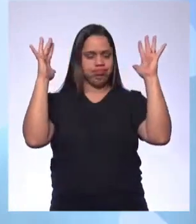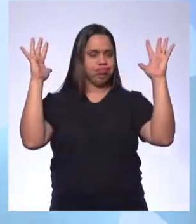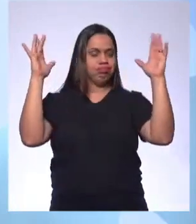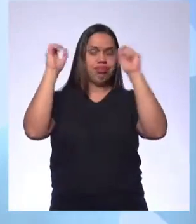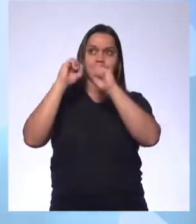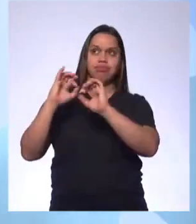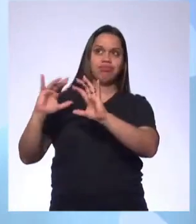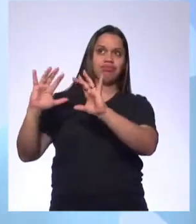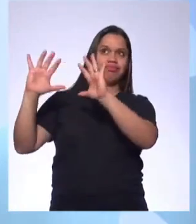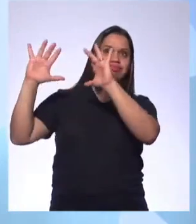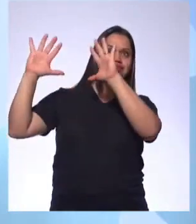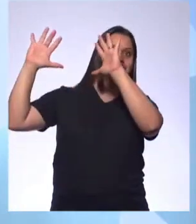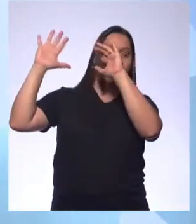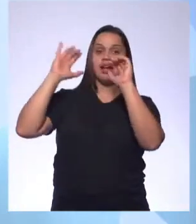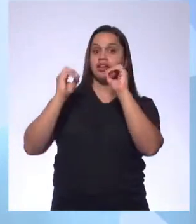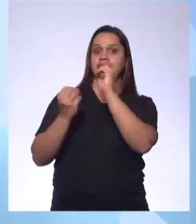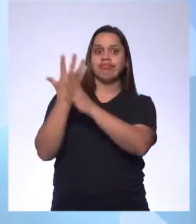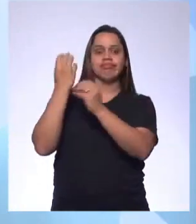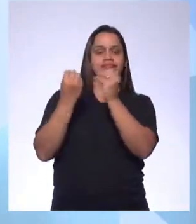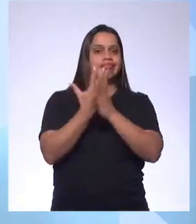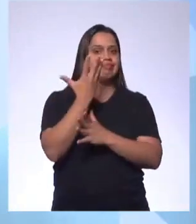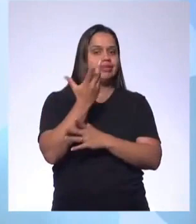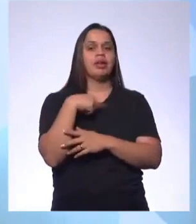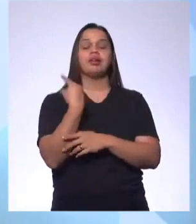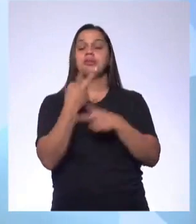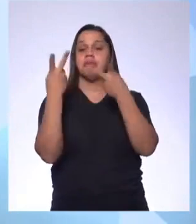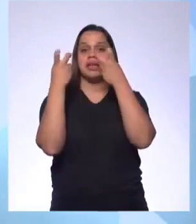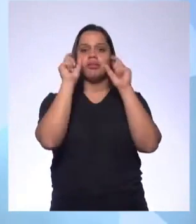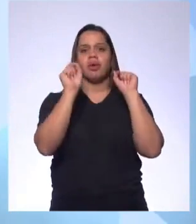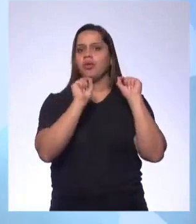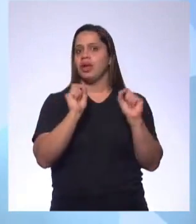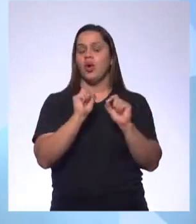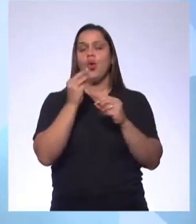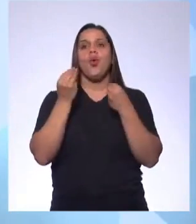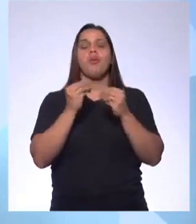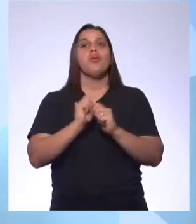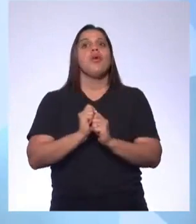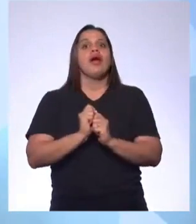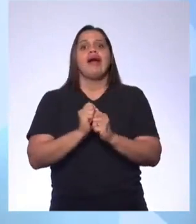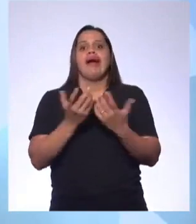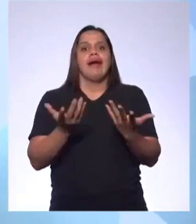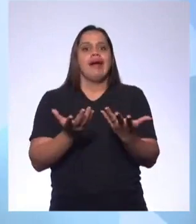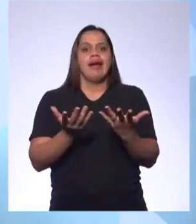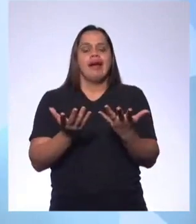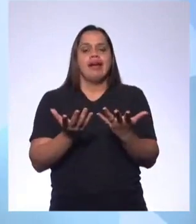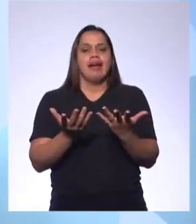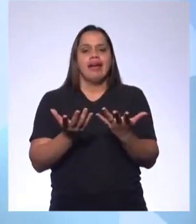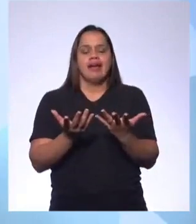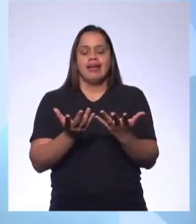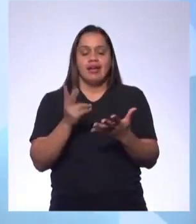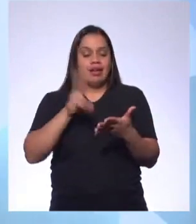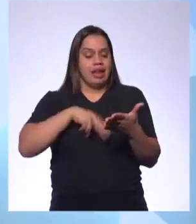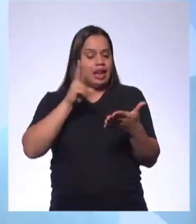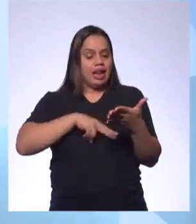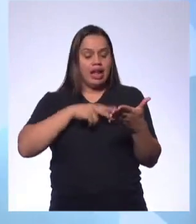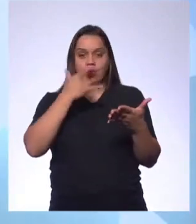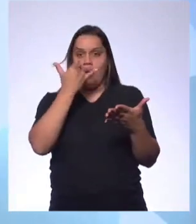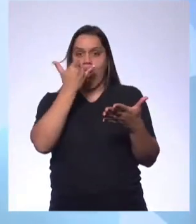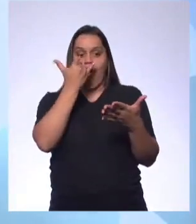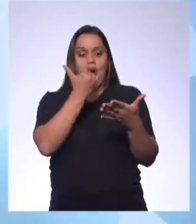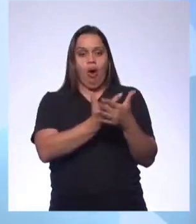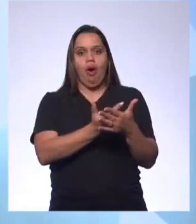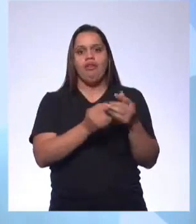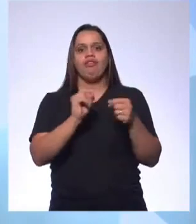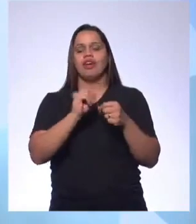barreiras, para a gente perceber, então, o quão grande, né, esse universo da leitura, o quanto ele nos atrai, o quanto ele nos faz